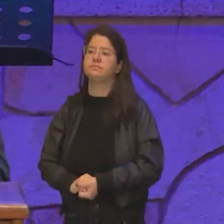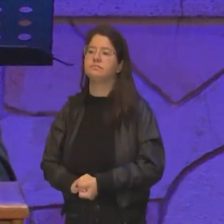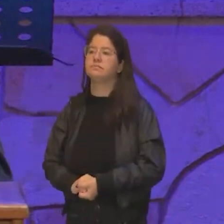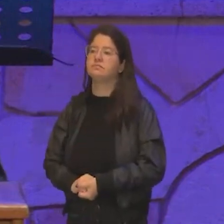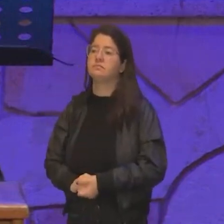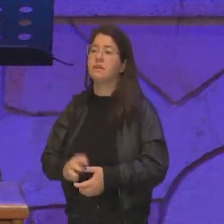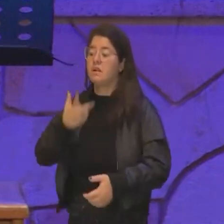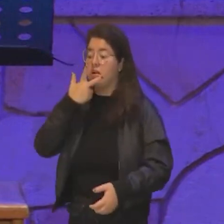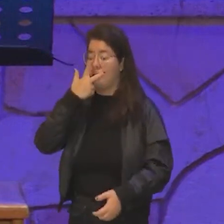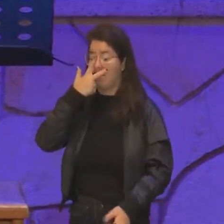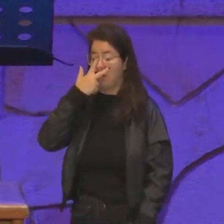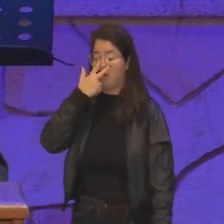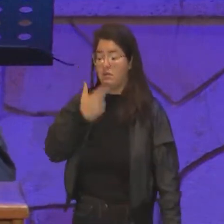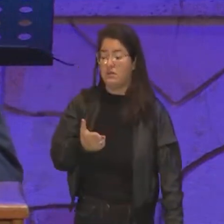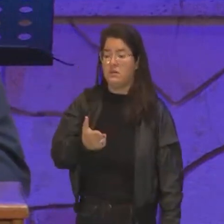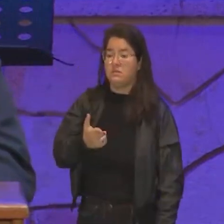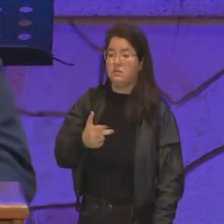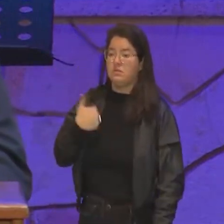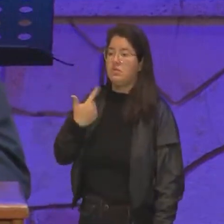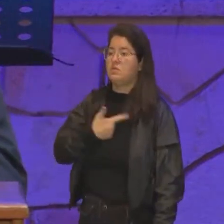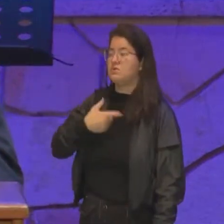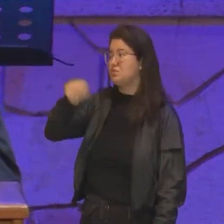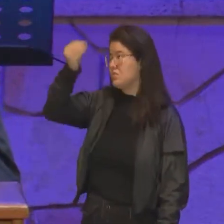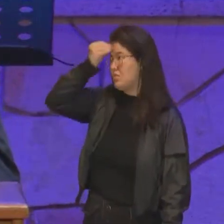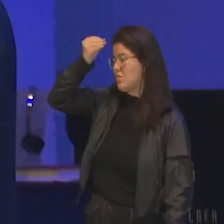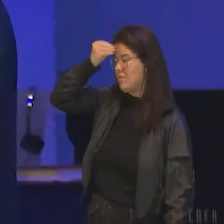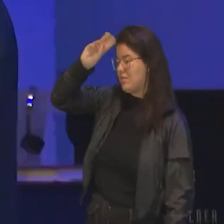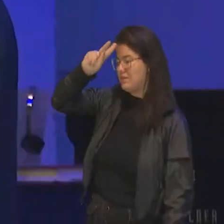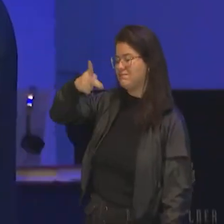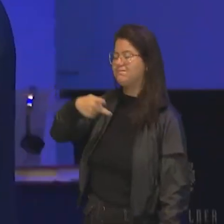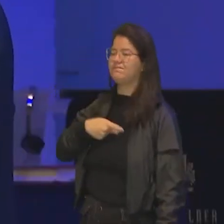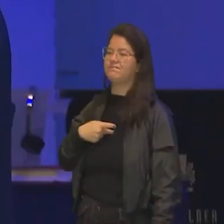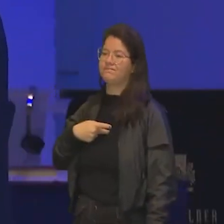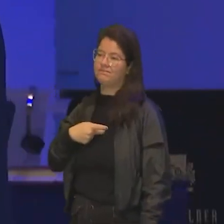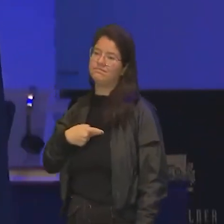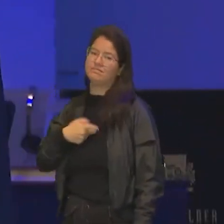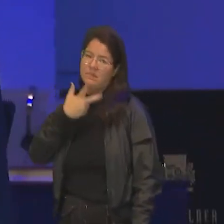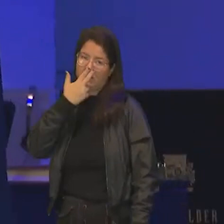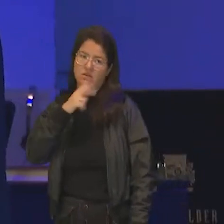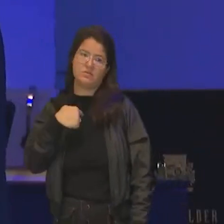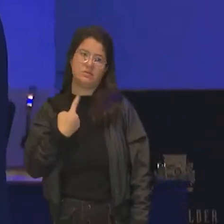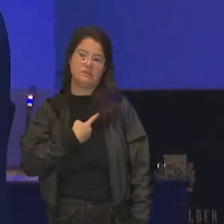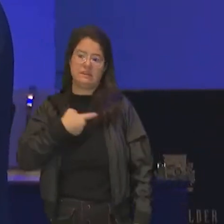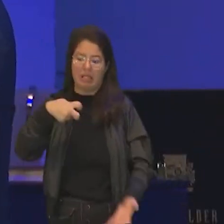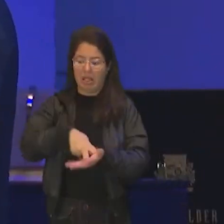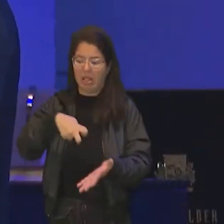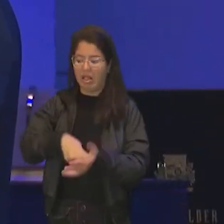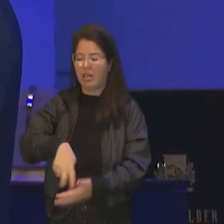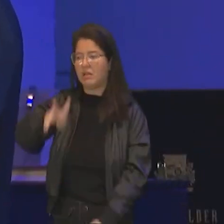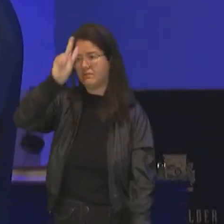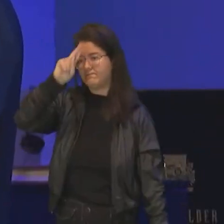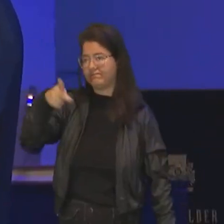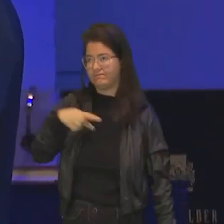E parece-nos que nós culpamos a nós mesmos e nós punimos a nós